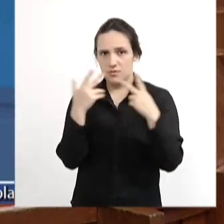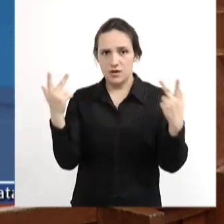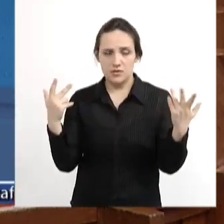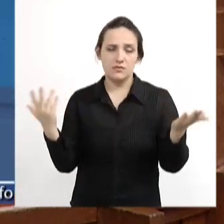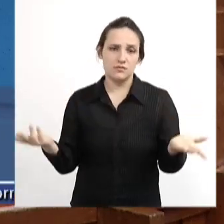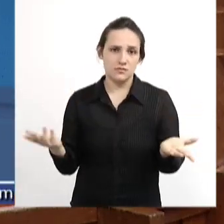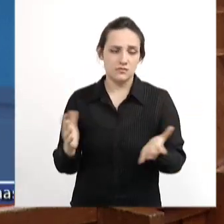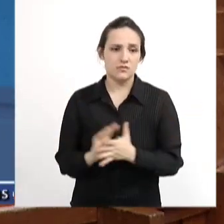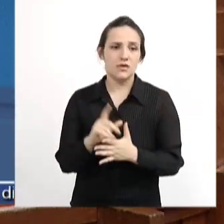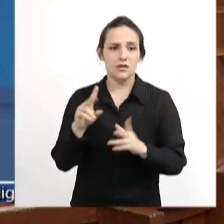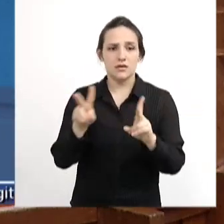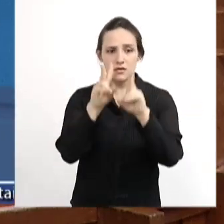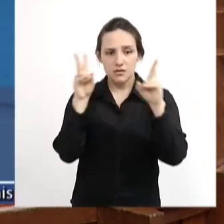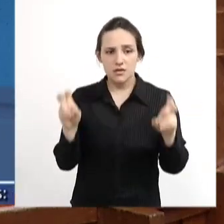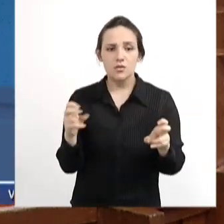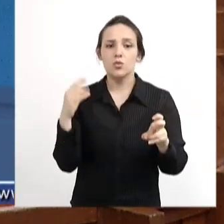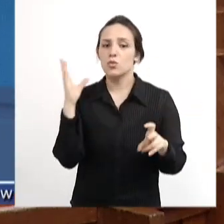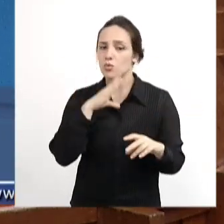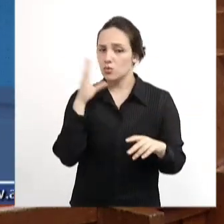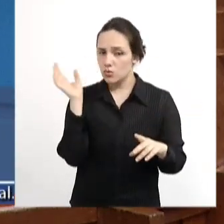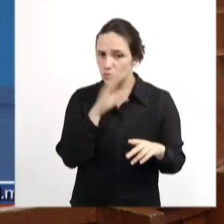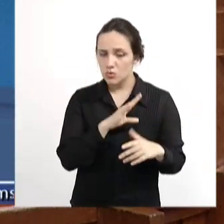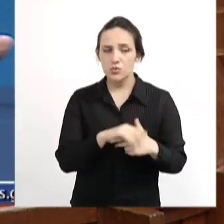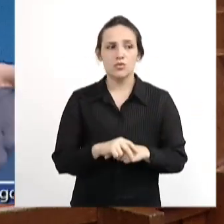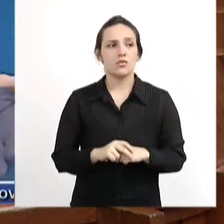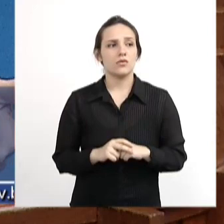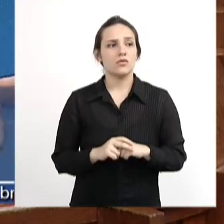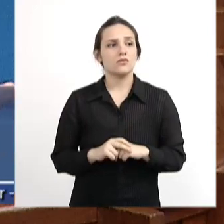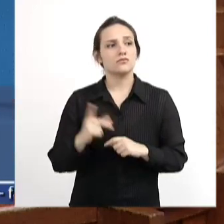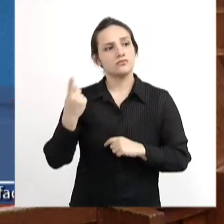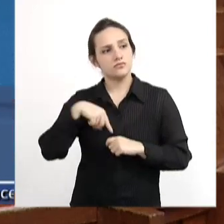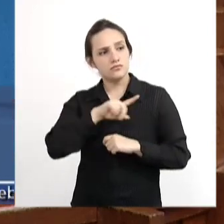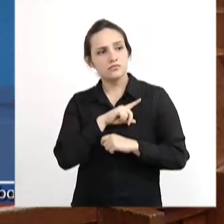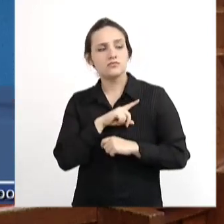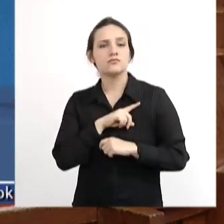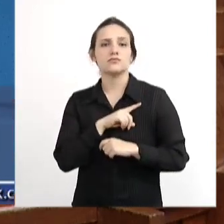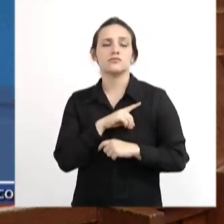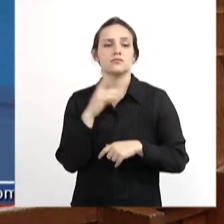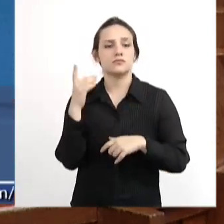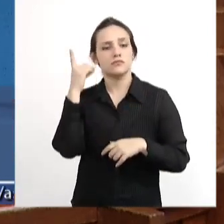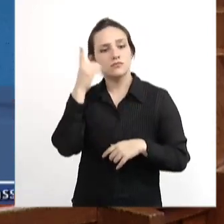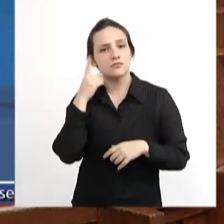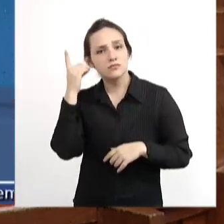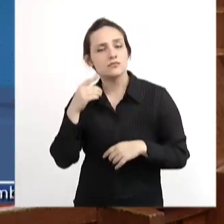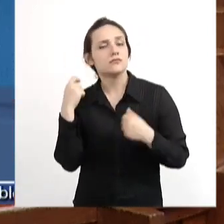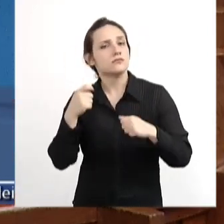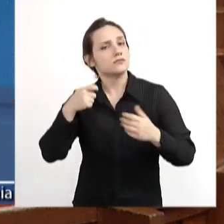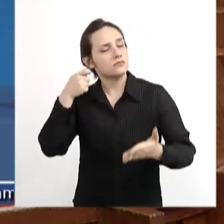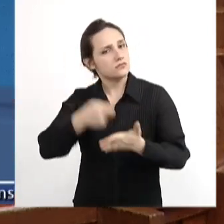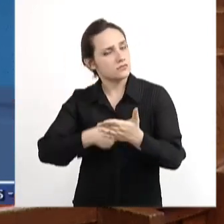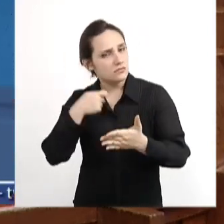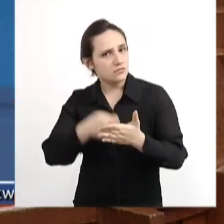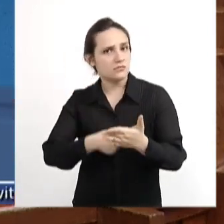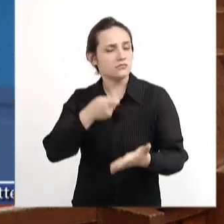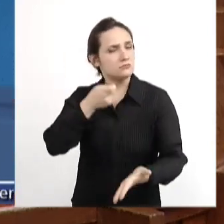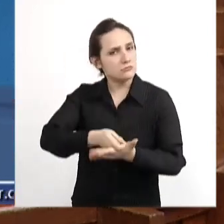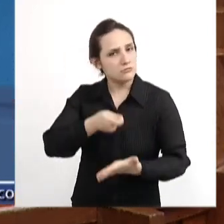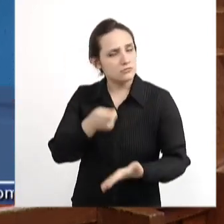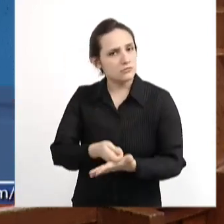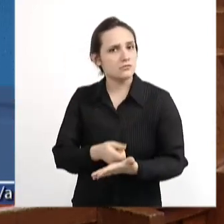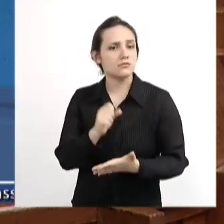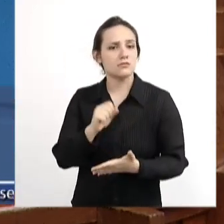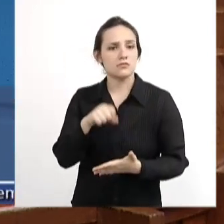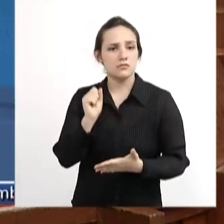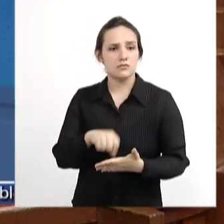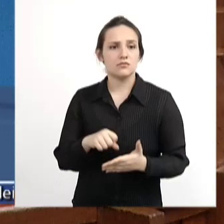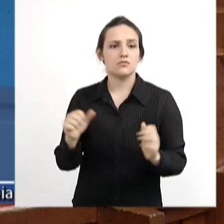isso é um assunto de urgência que nós, parlamentares, devemos cobrar, uma atitude urgente do